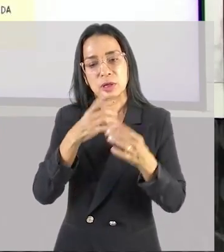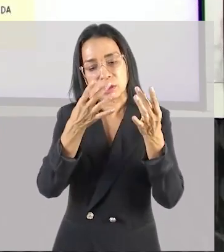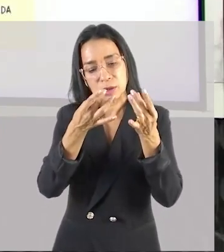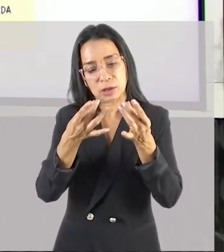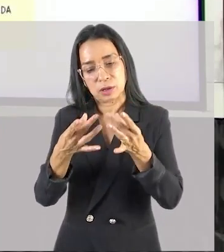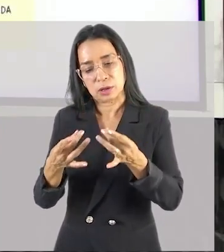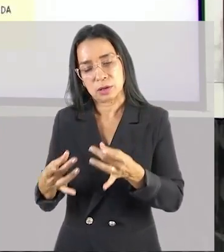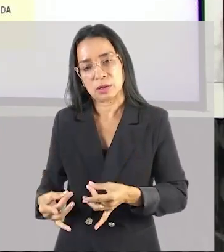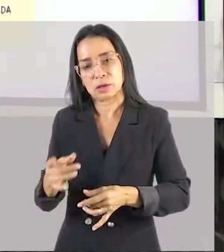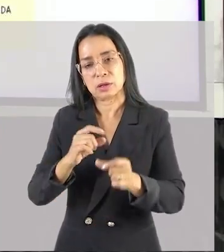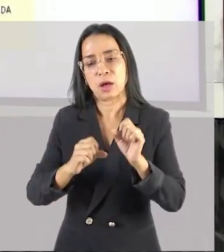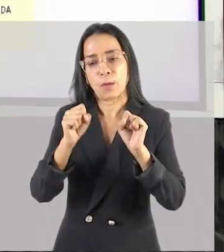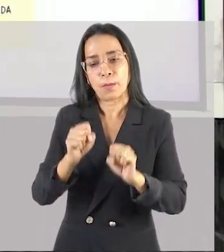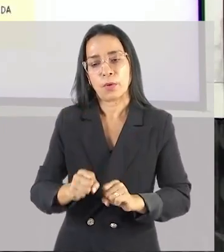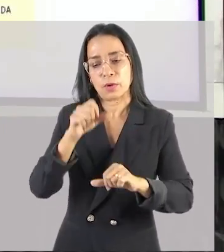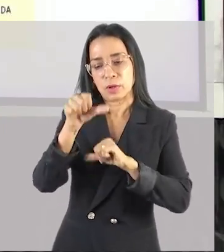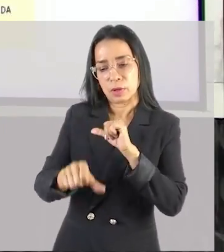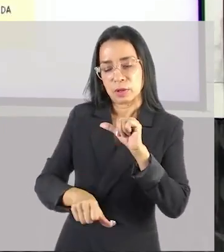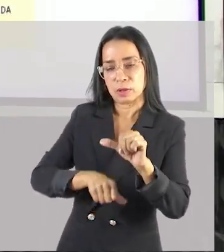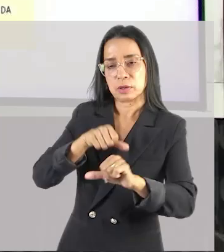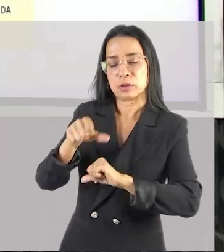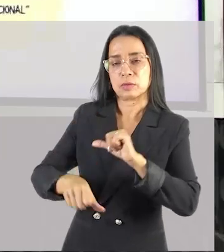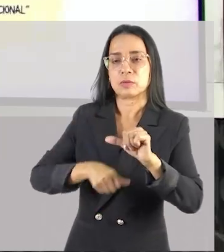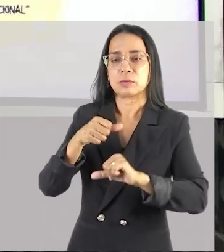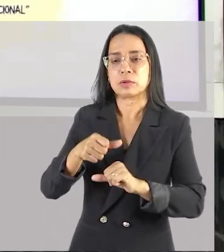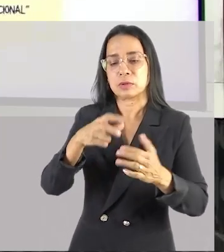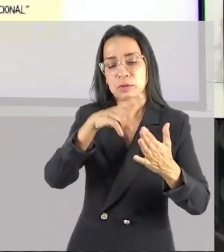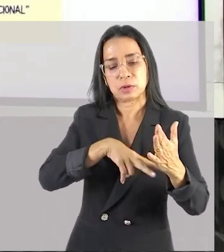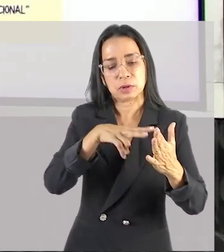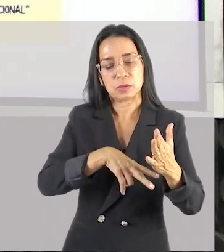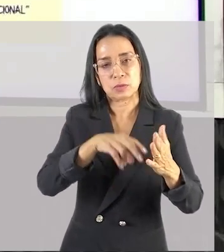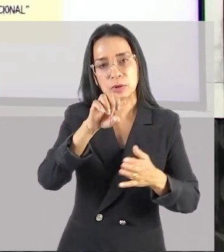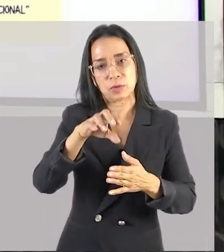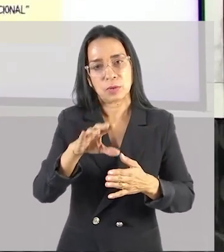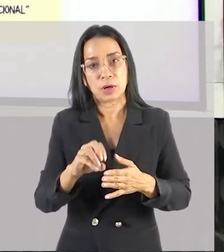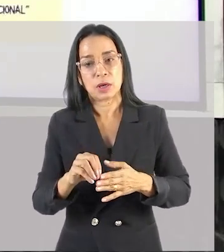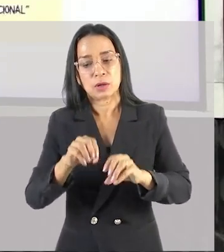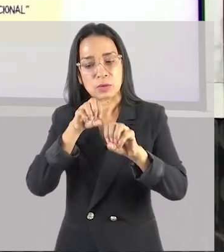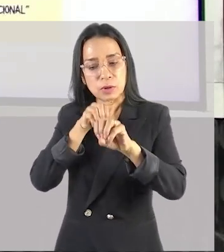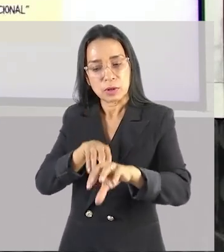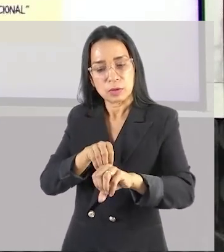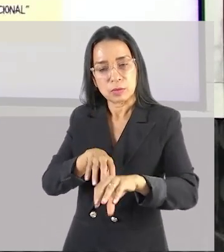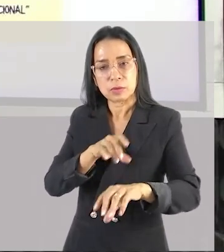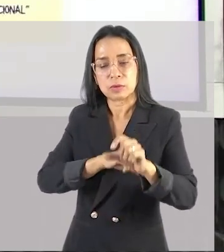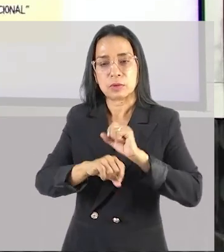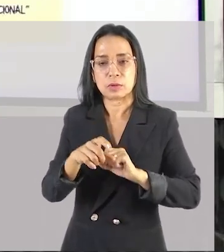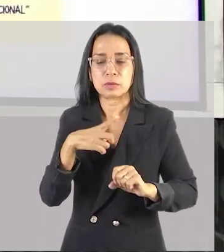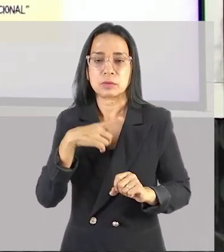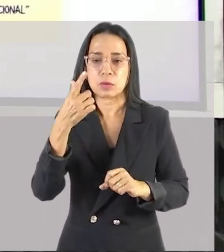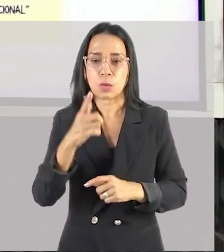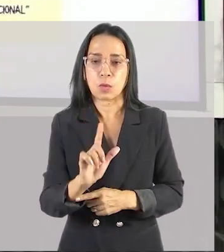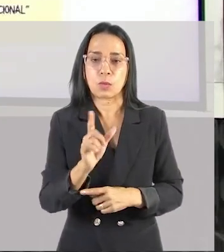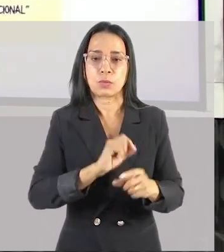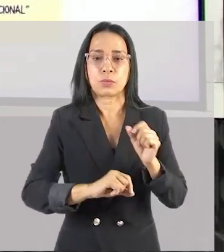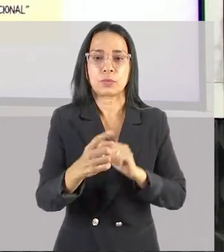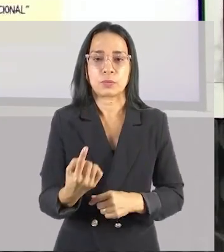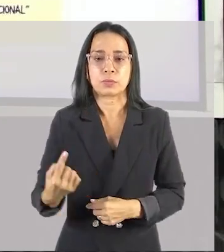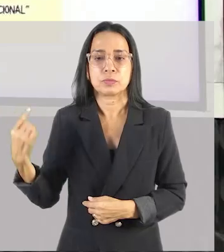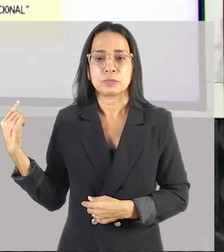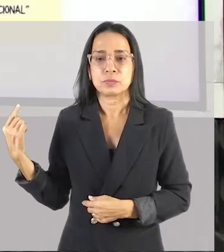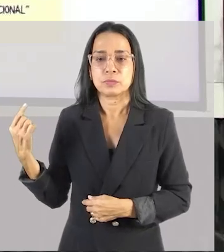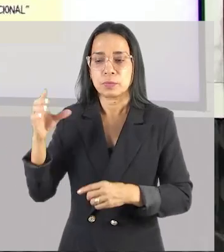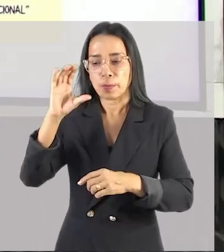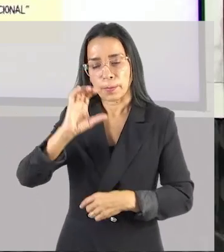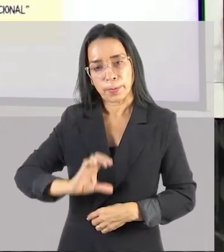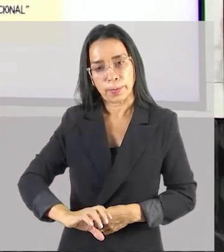descrever o poder dessa transformação da leitura. É um eixo social-educação. Nós temos o eixo cidadania, que aparece